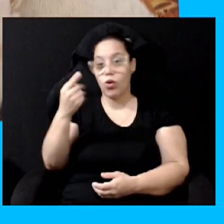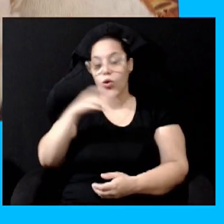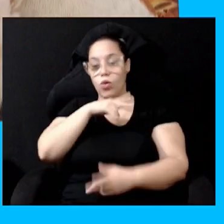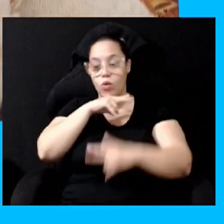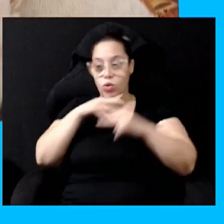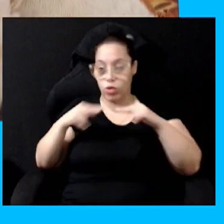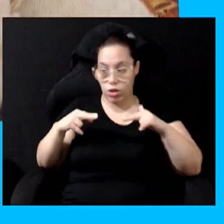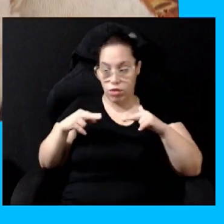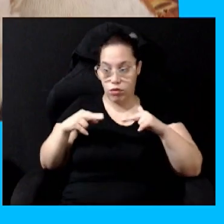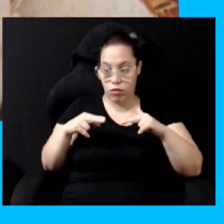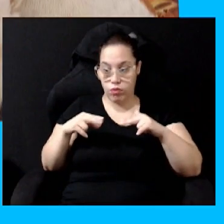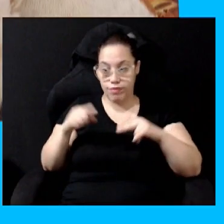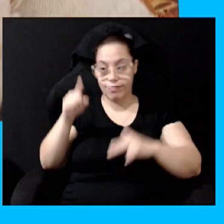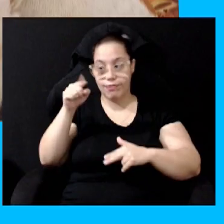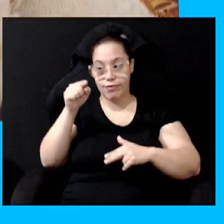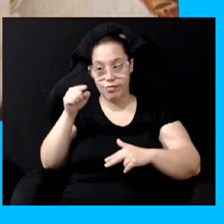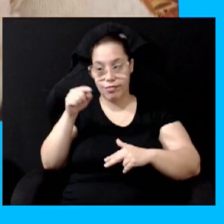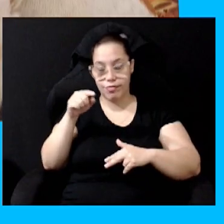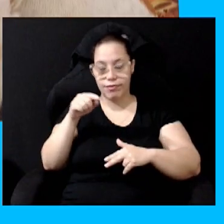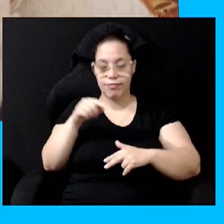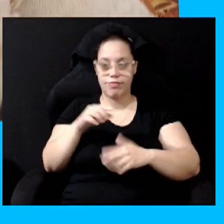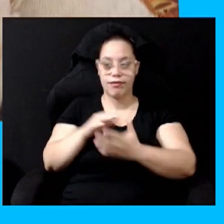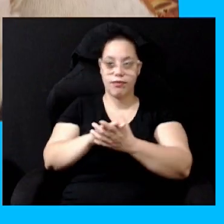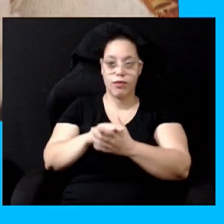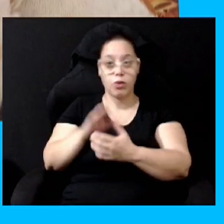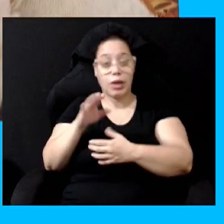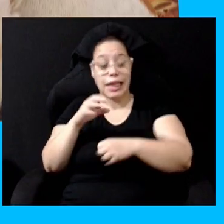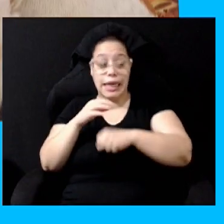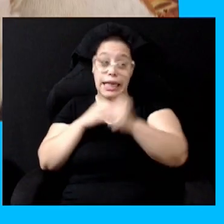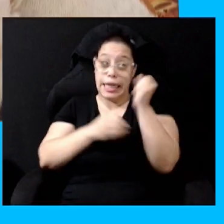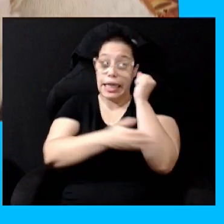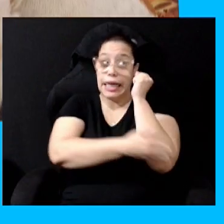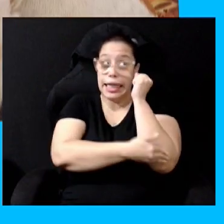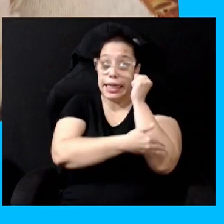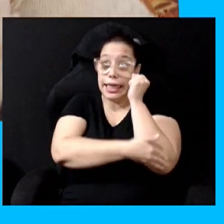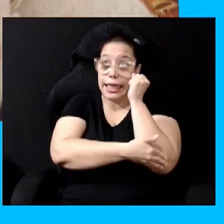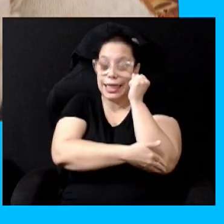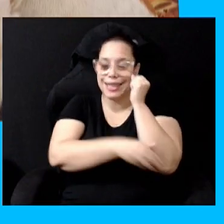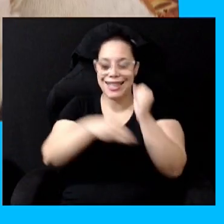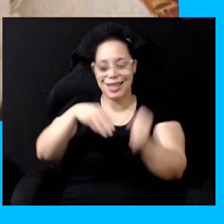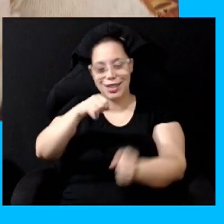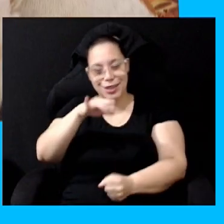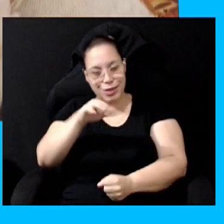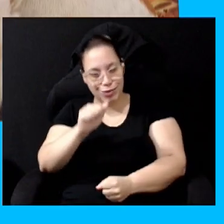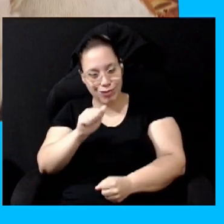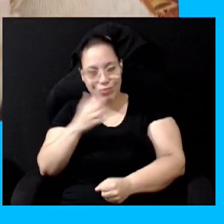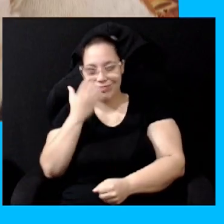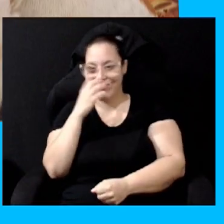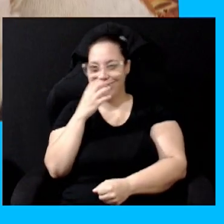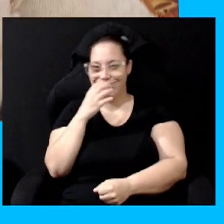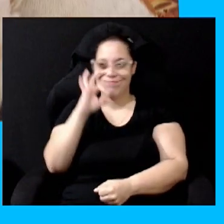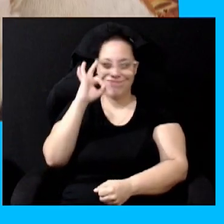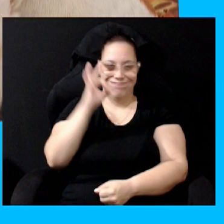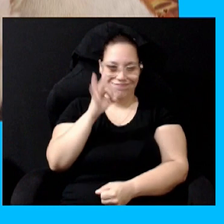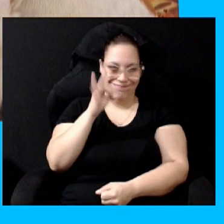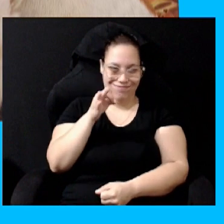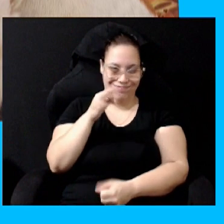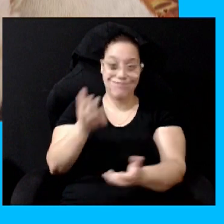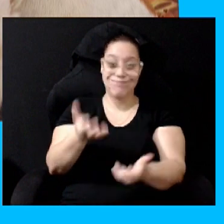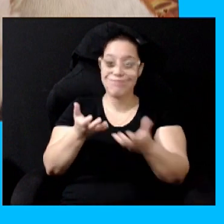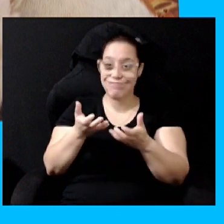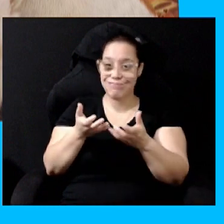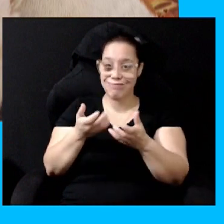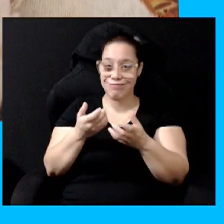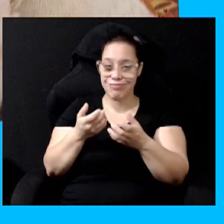já que essa doguinha é um pouco ciumenta. A Maia é a cachorrinha perfeita para quem quiser uma